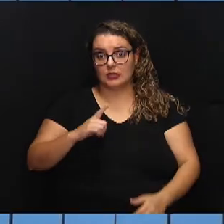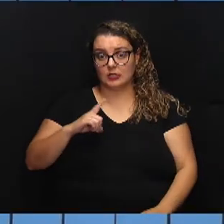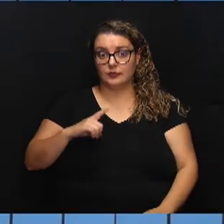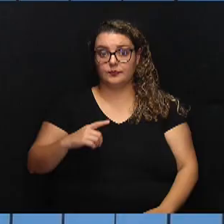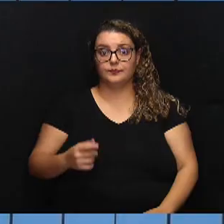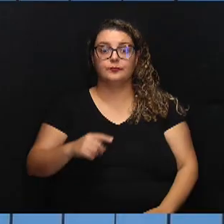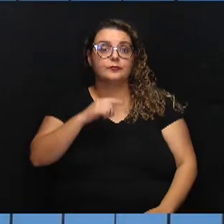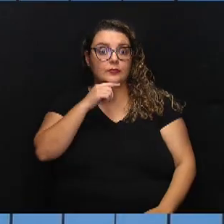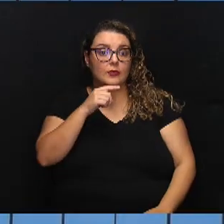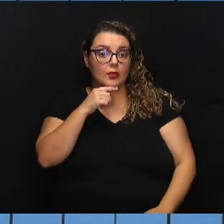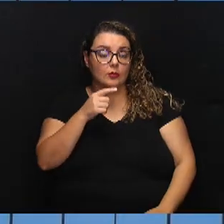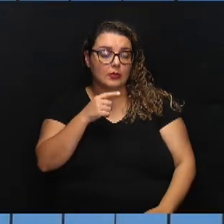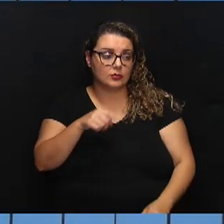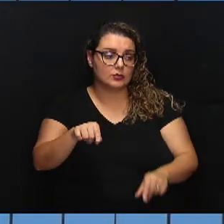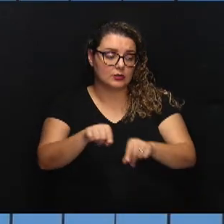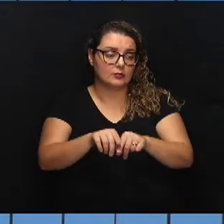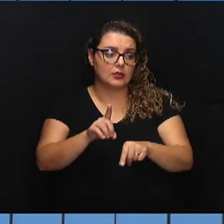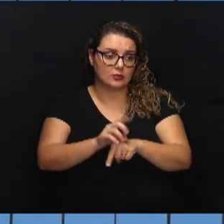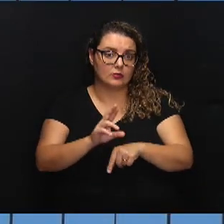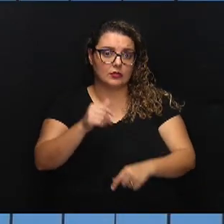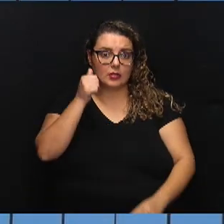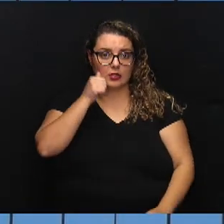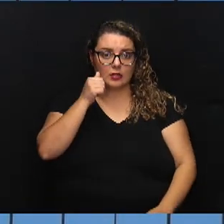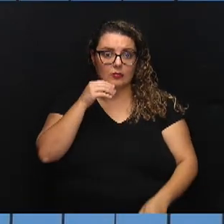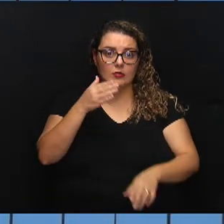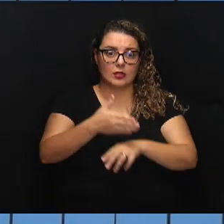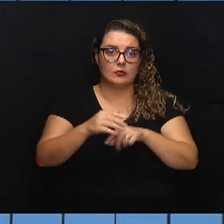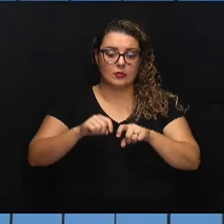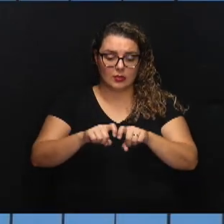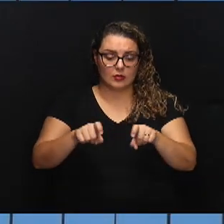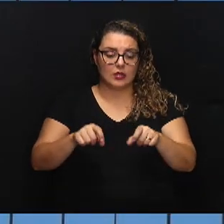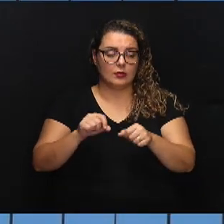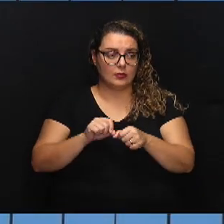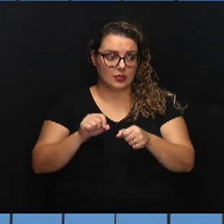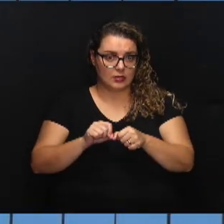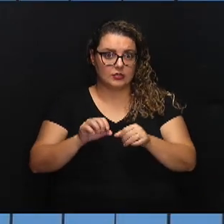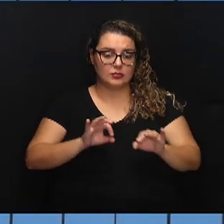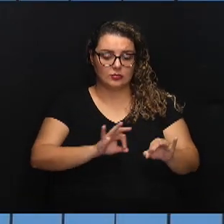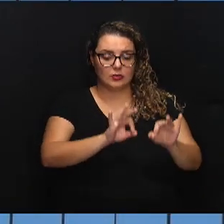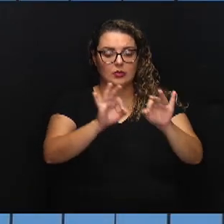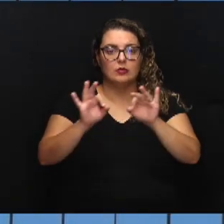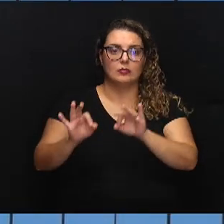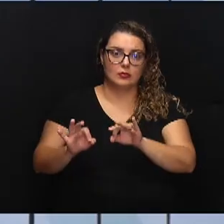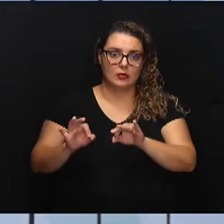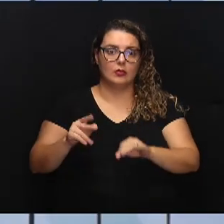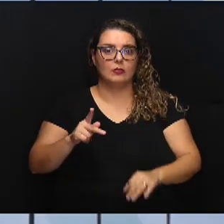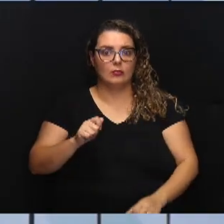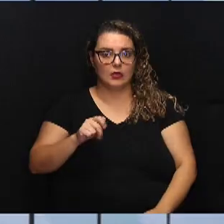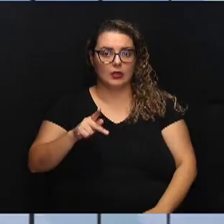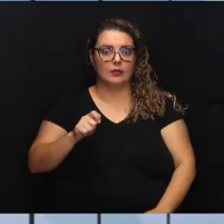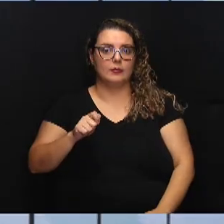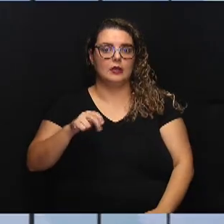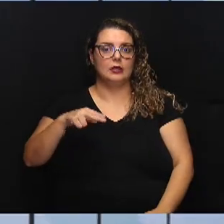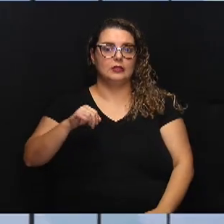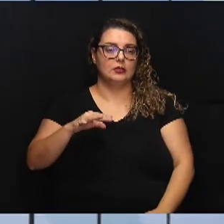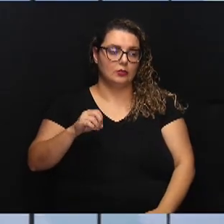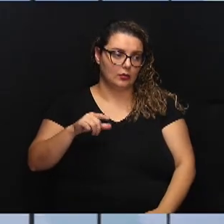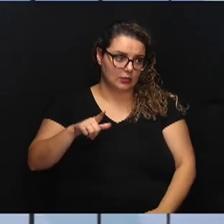uma dúvida também as mulheres vão ao ginecologista, aí elas fazem aquele acompanhamento, Papa Nicolau,